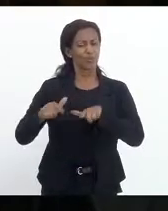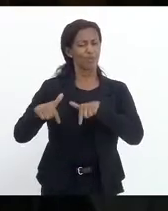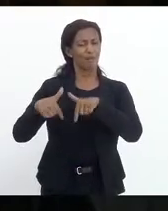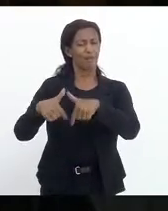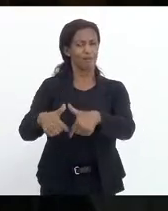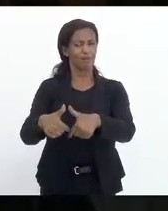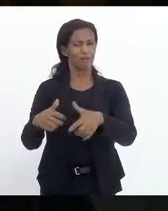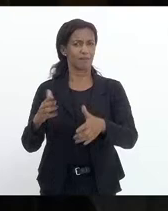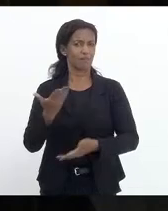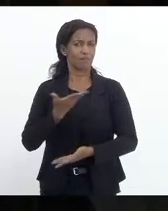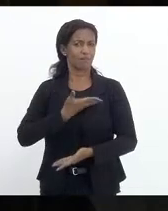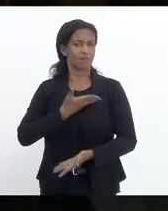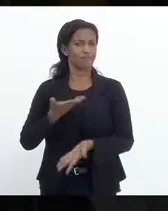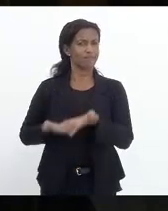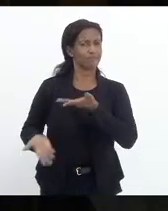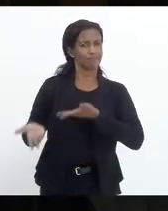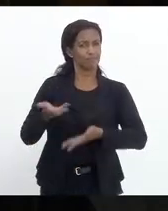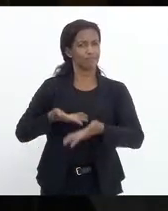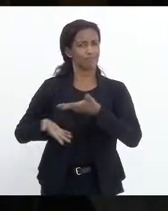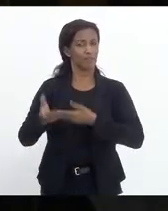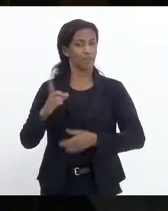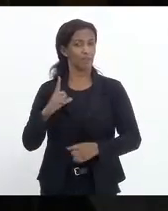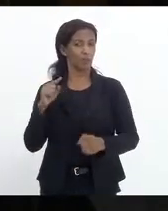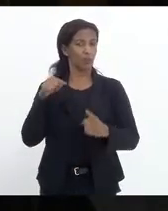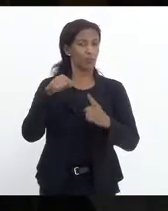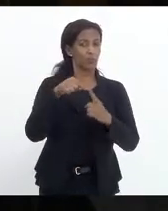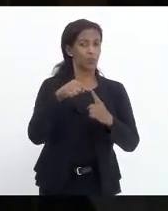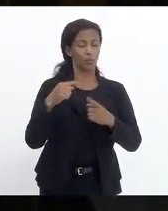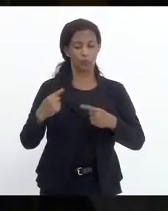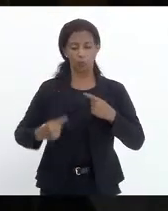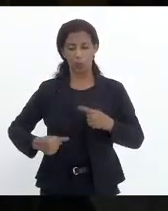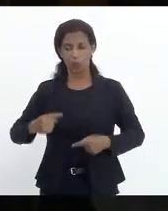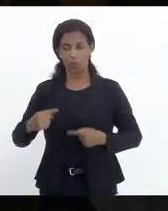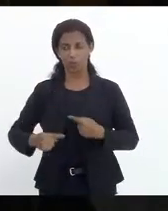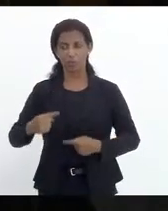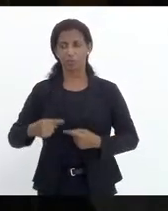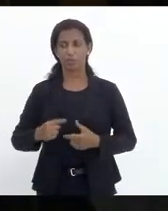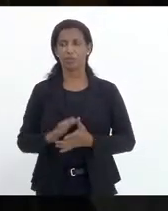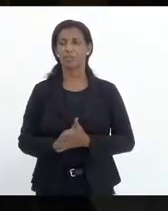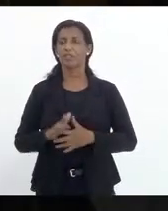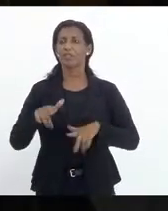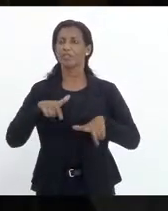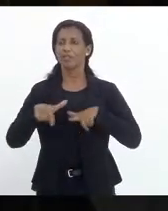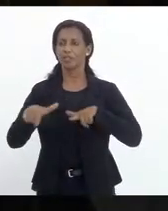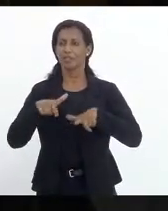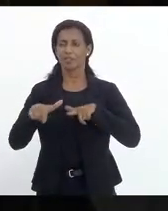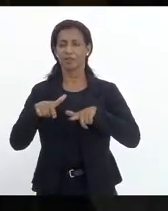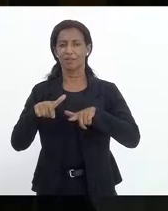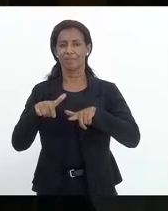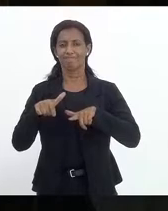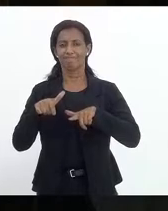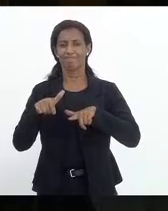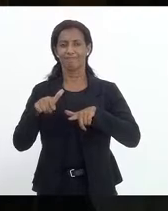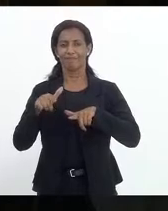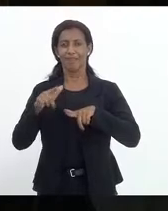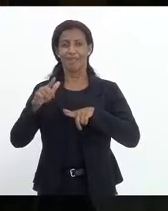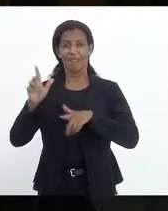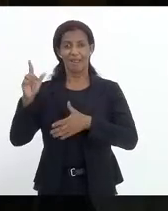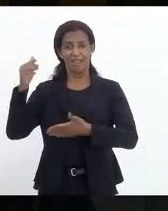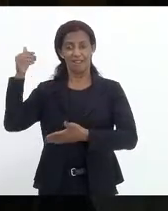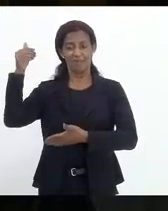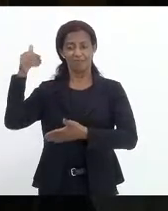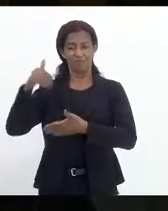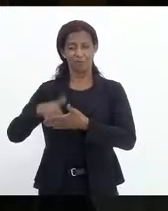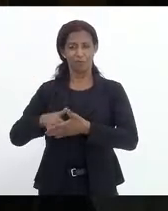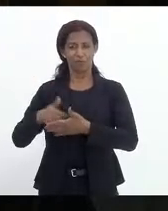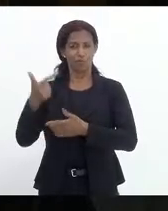amigos é porque têm objetivo político de trabalhar a reeleição do governador